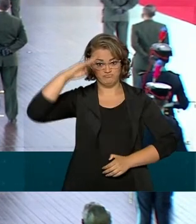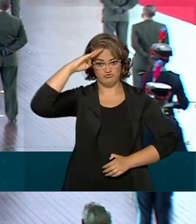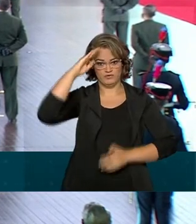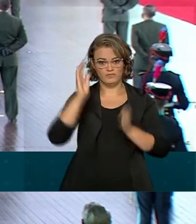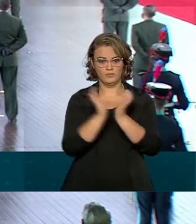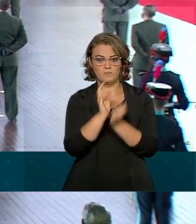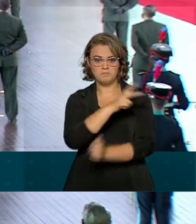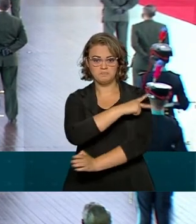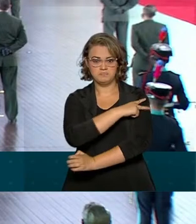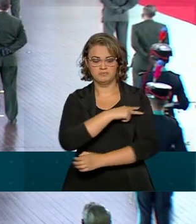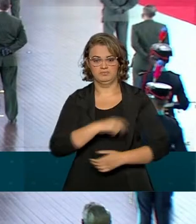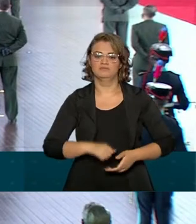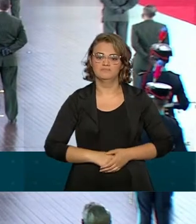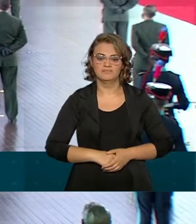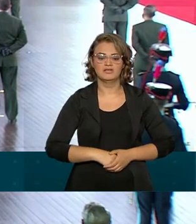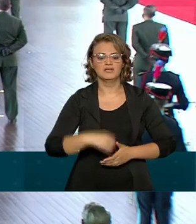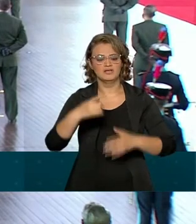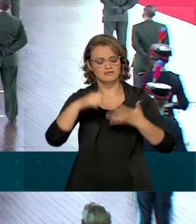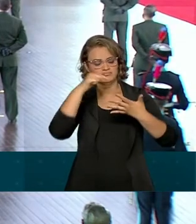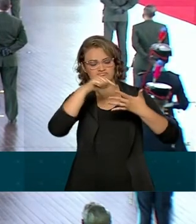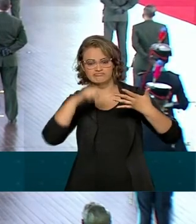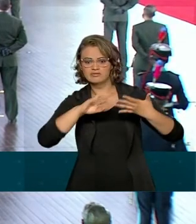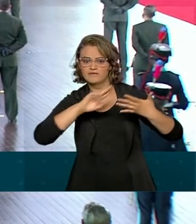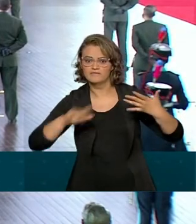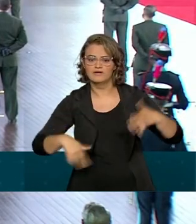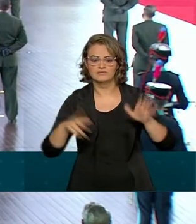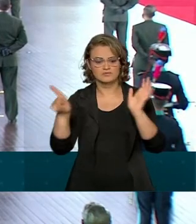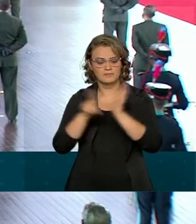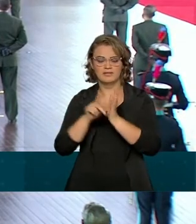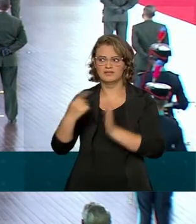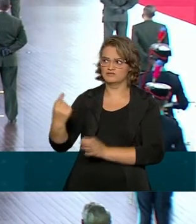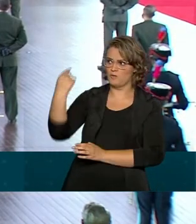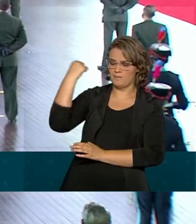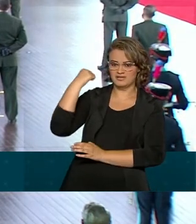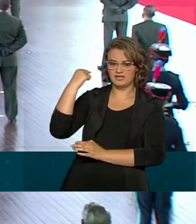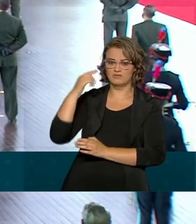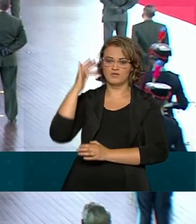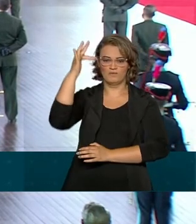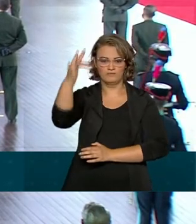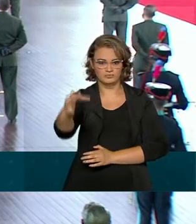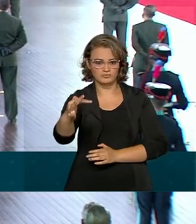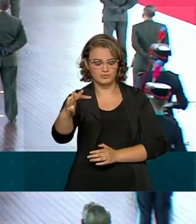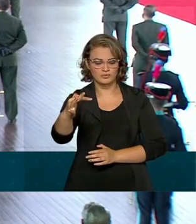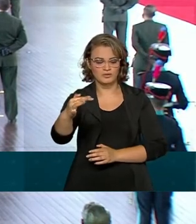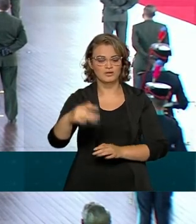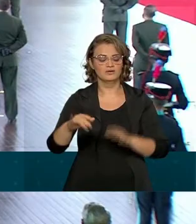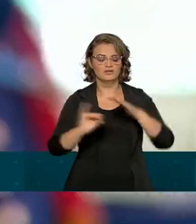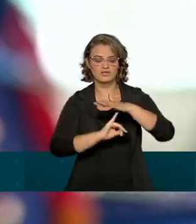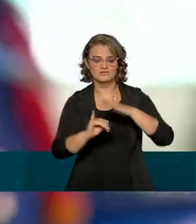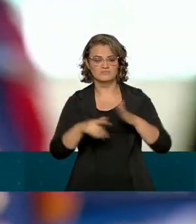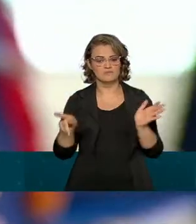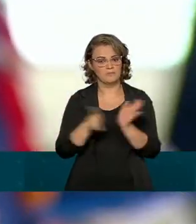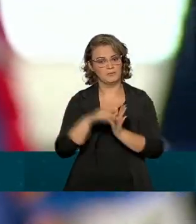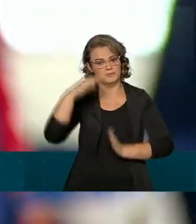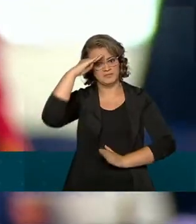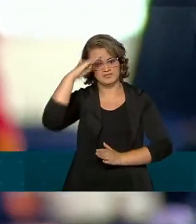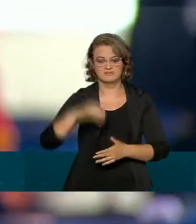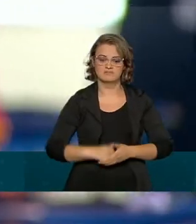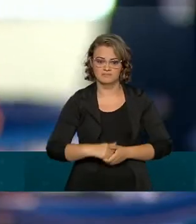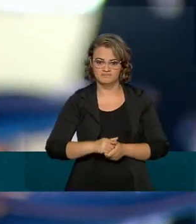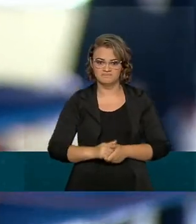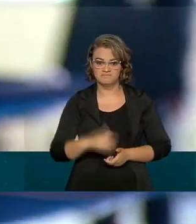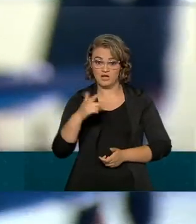chefe militar enfatizando os vínculos que unem ao passado e ao futuro da instituição o